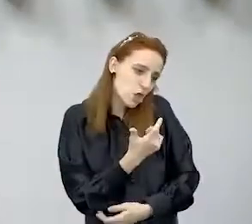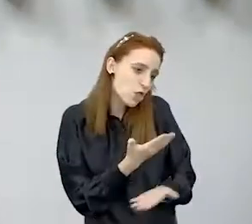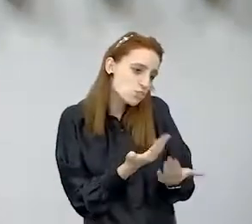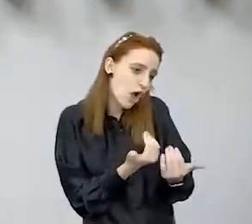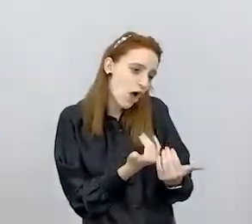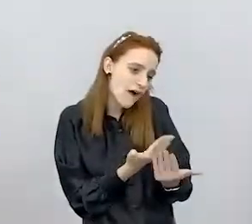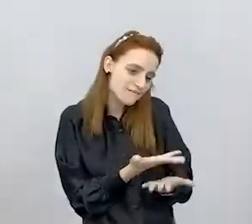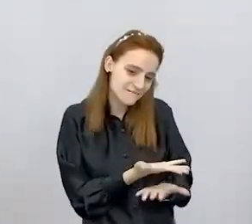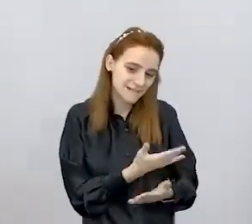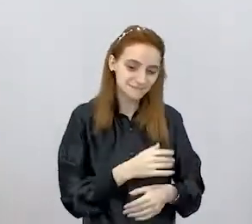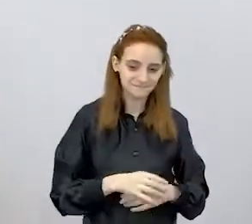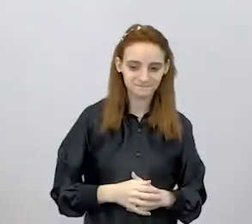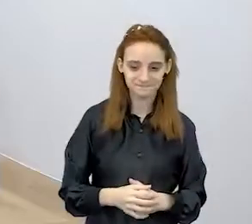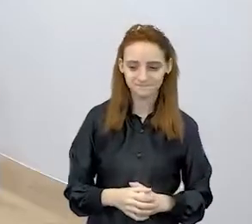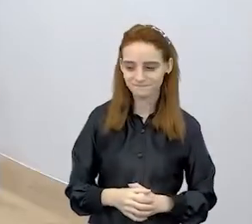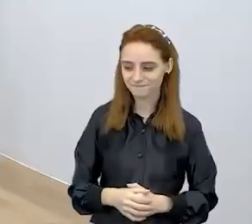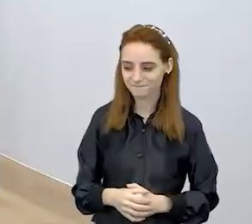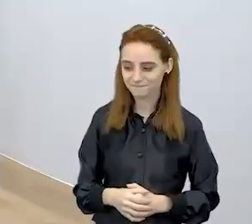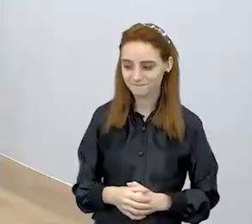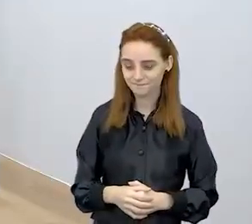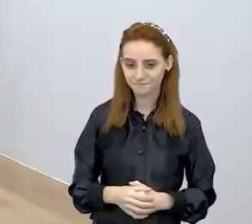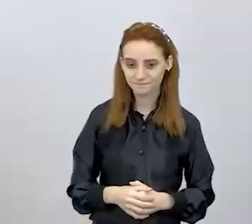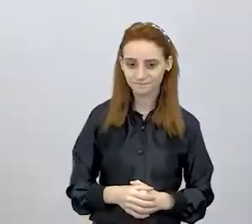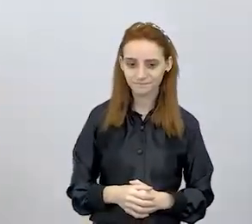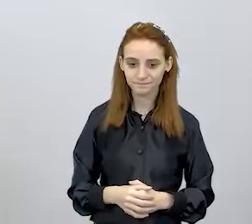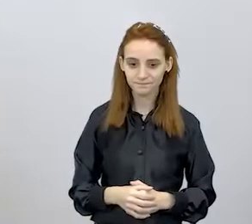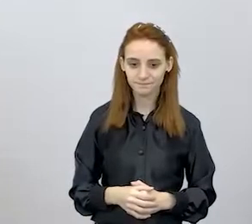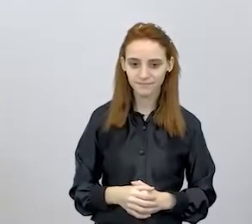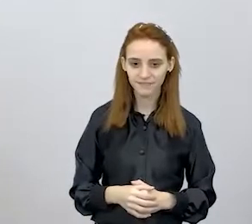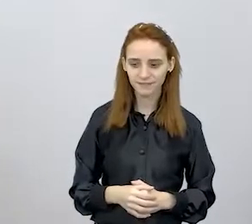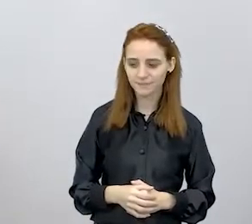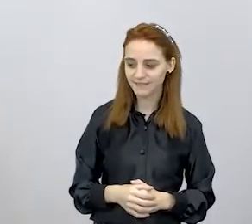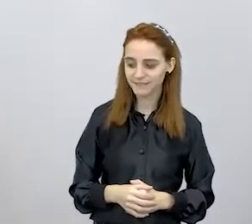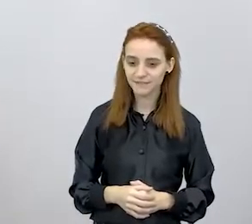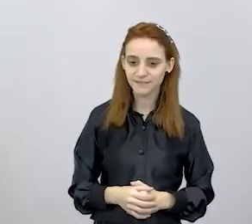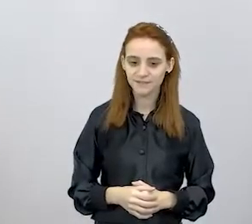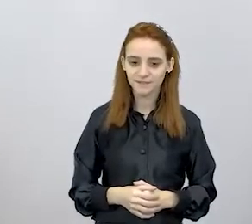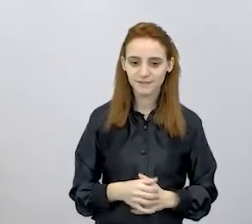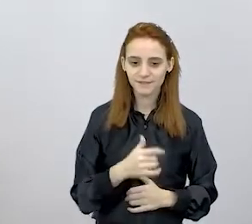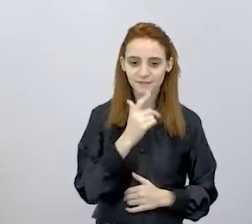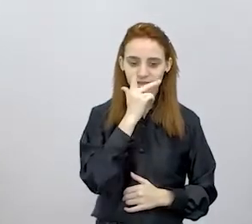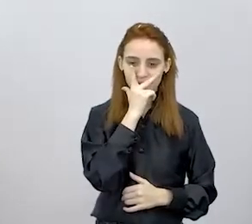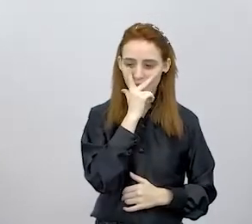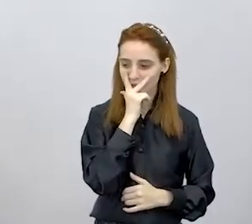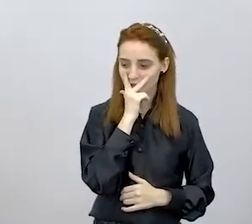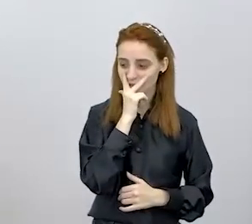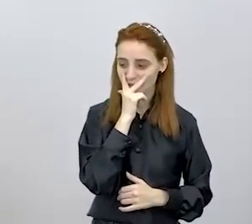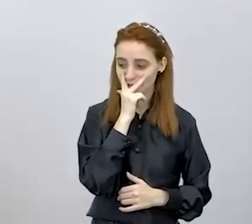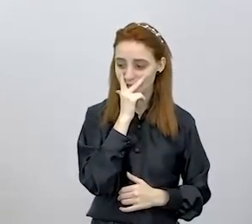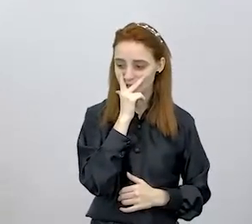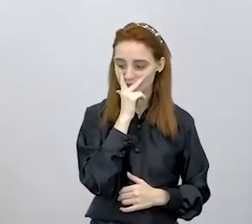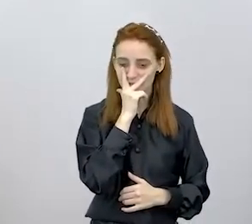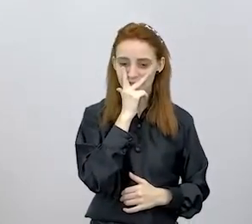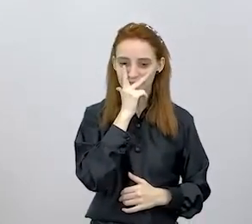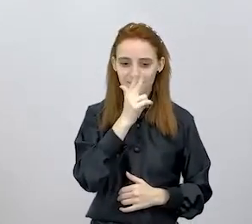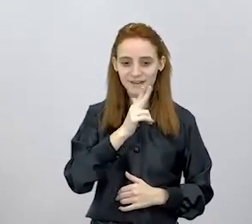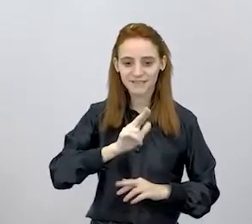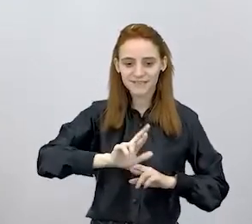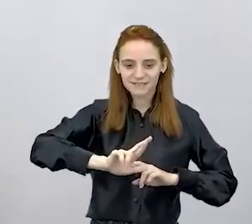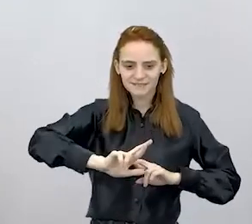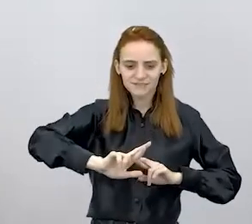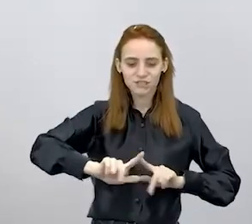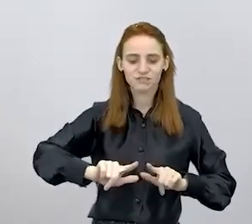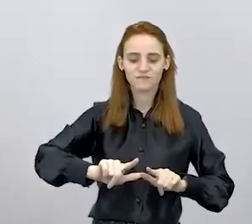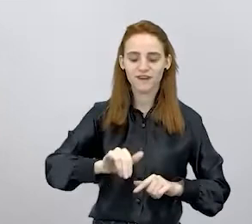Bem mais nova, tudo bem. Vamos lá, bem mais nova. Então, o que acontece? Mas que veem o mundo de maneira diferente.